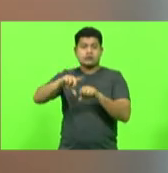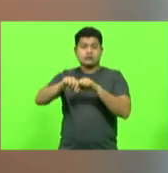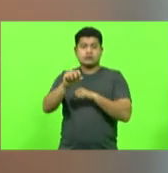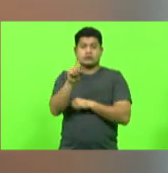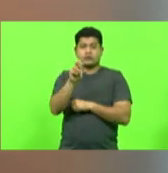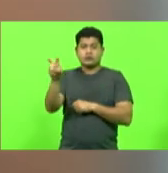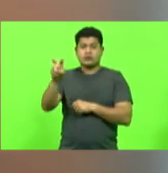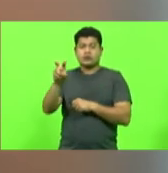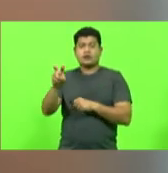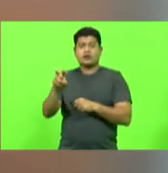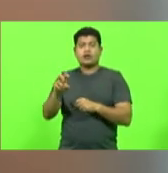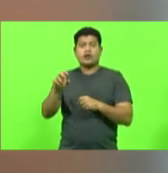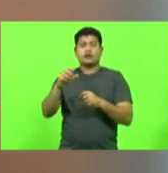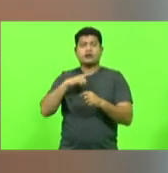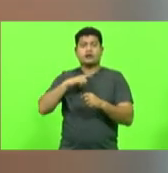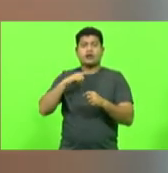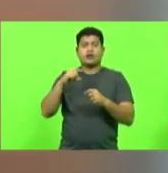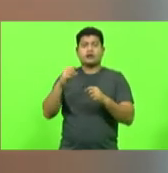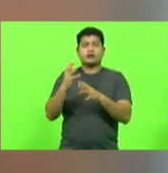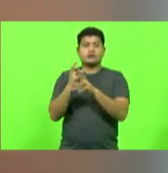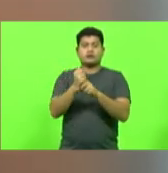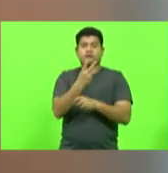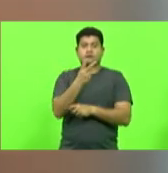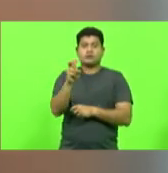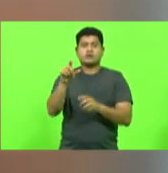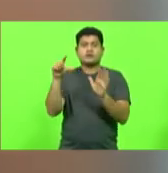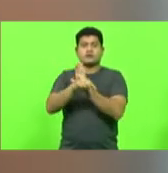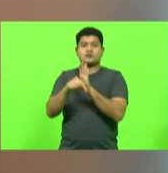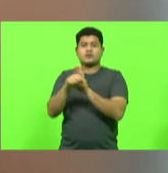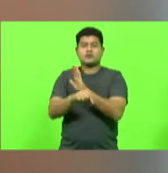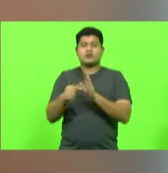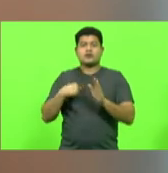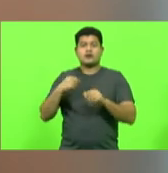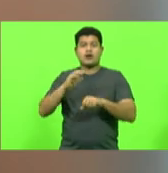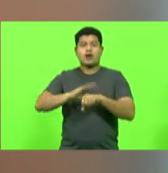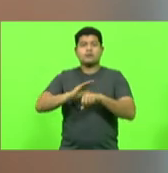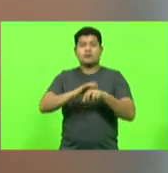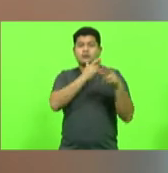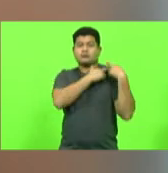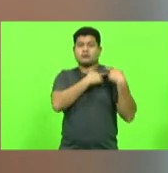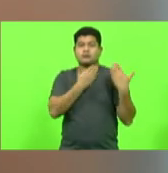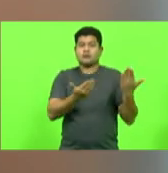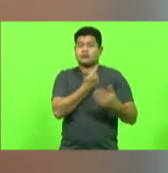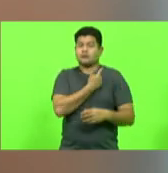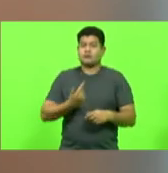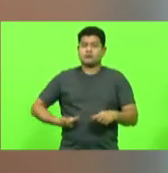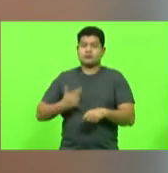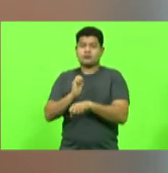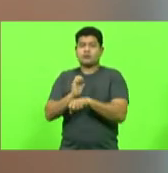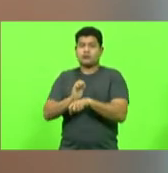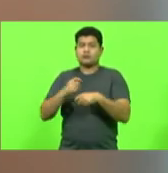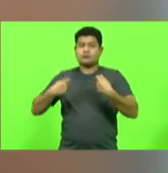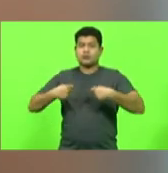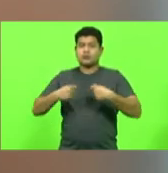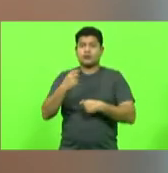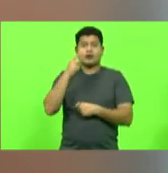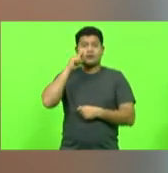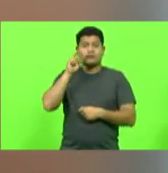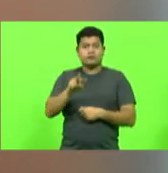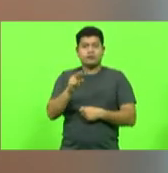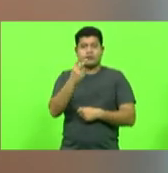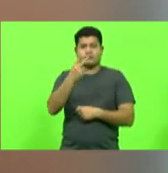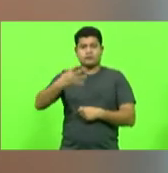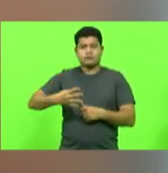das responsabilidades do Estado na atuação da assistência social. Então, é preciso olhar para esses 24 incisos, que